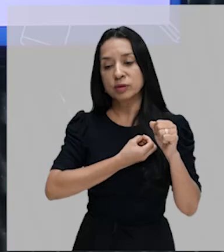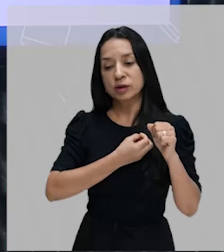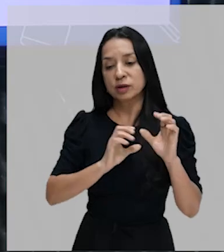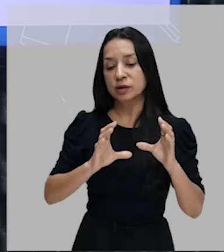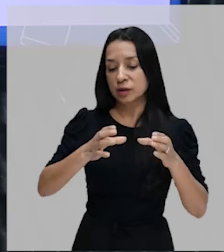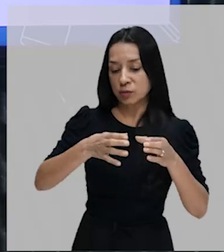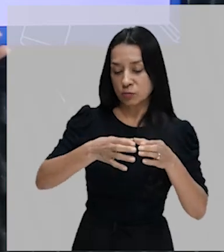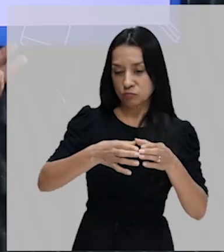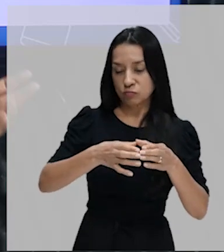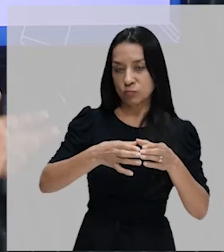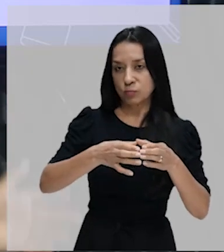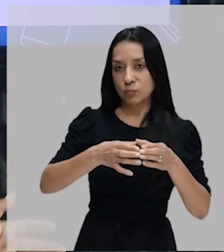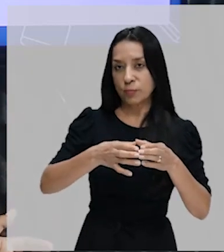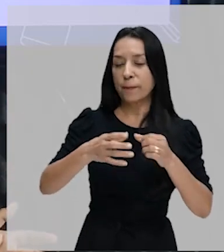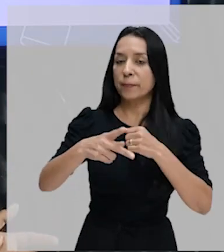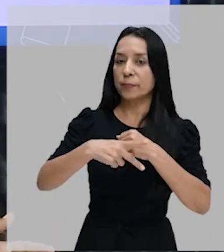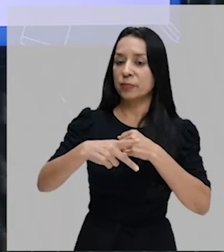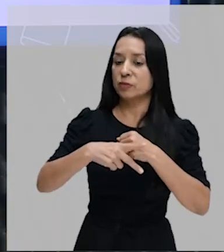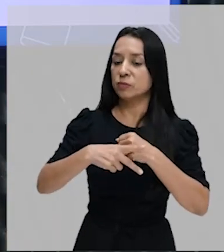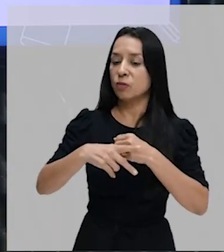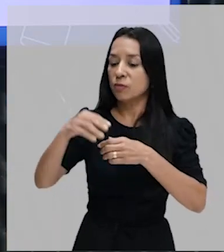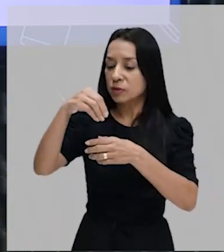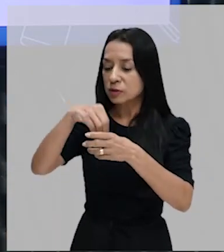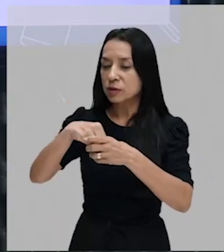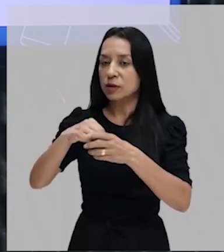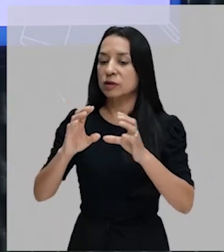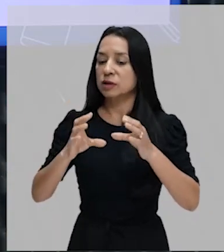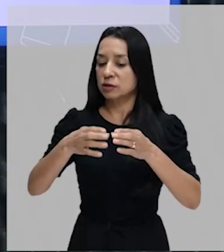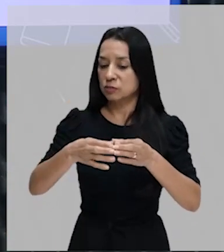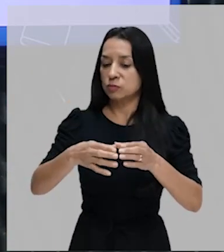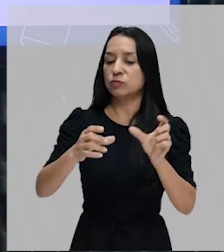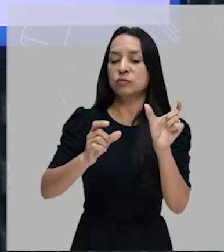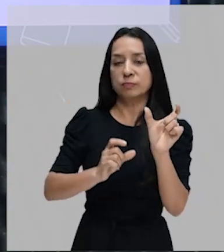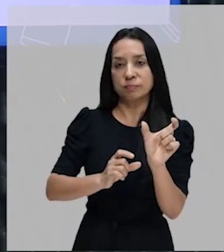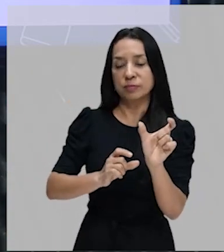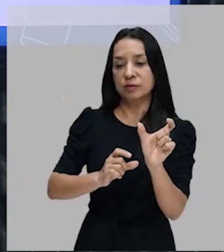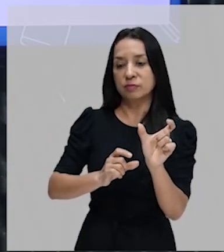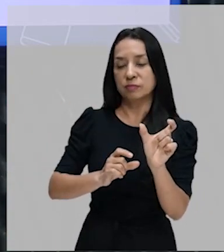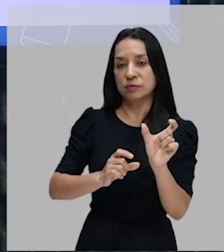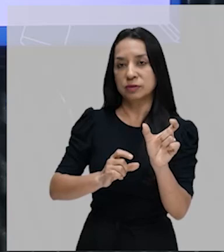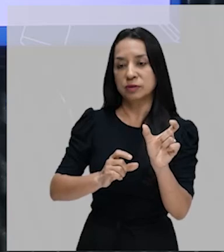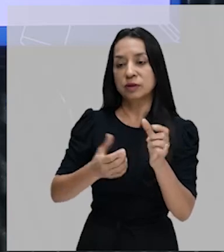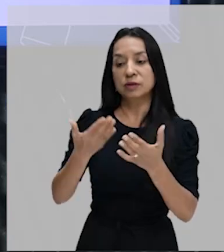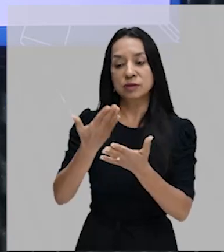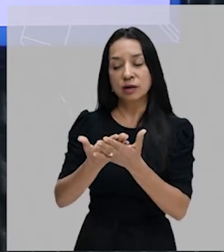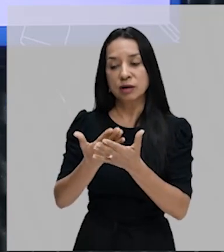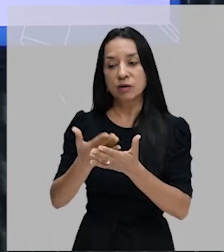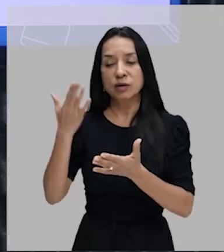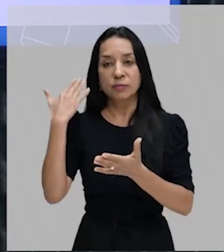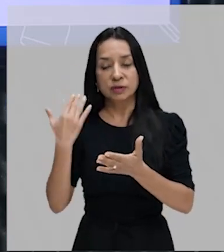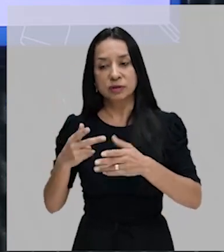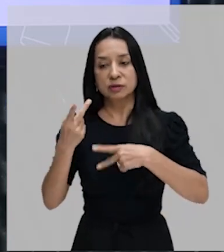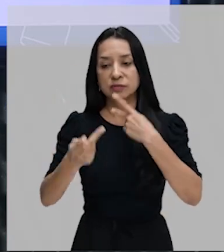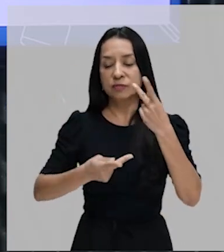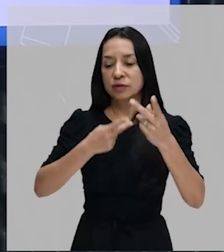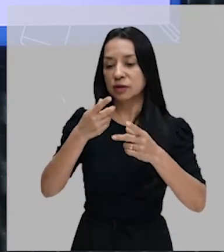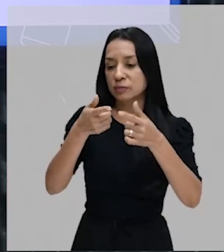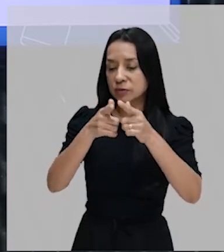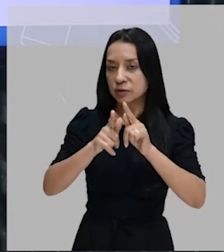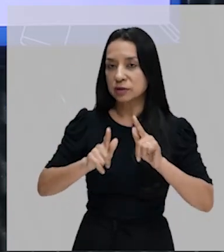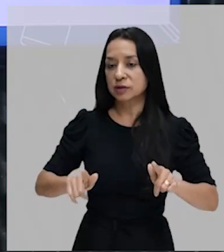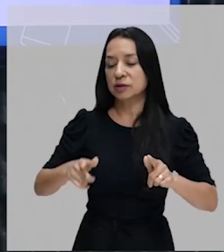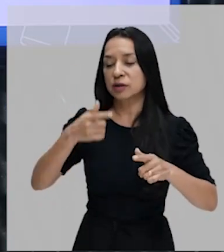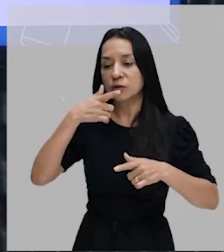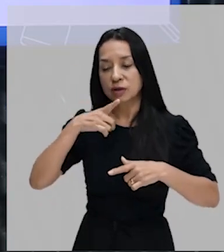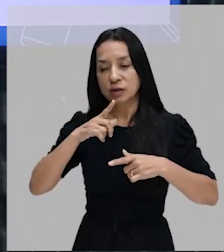pronome faz parte das classes de palavras. E a aula passada nós falamos da gramática da língua espanhola e vocês viram